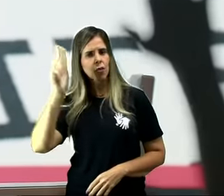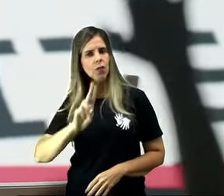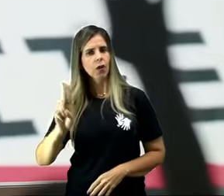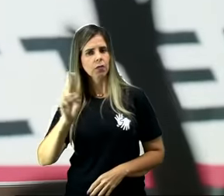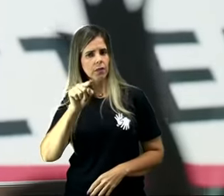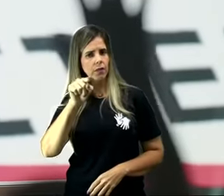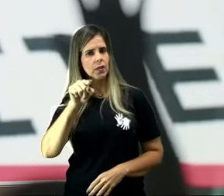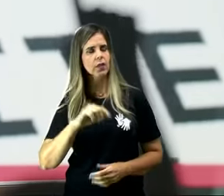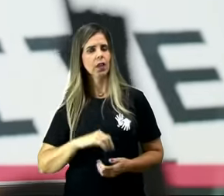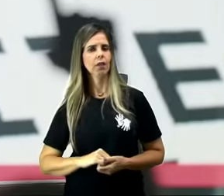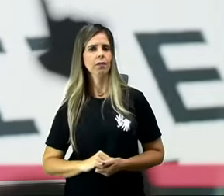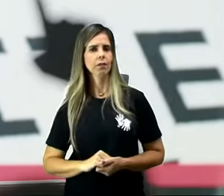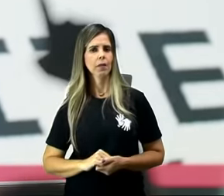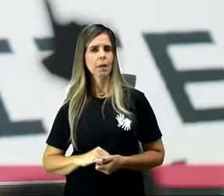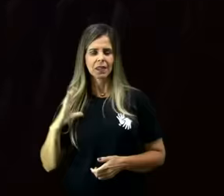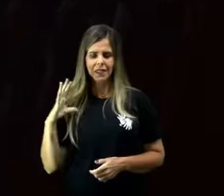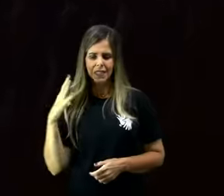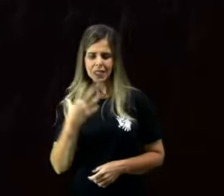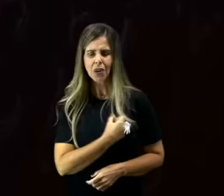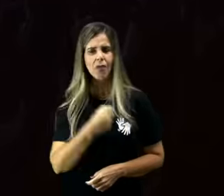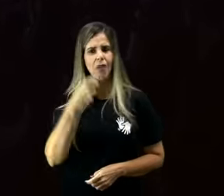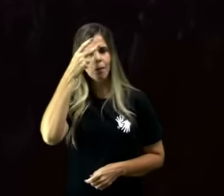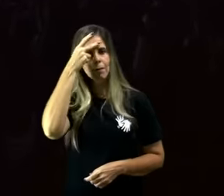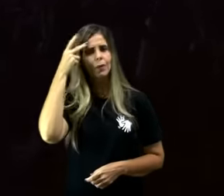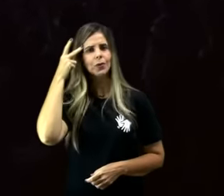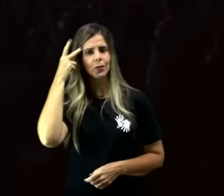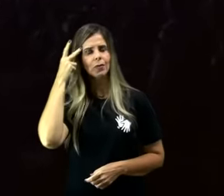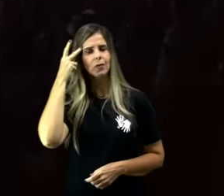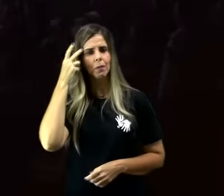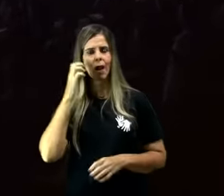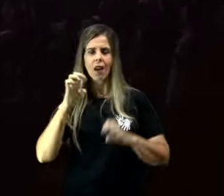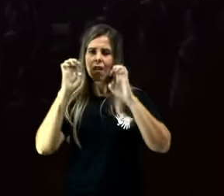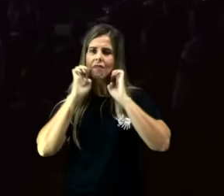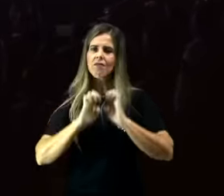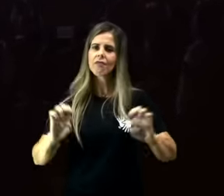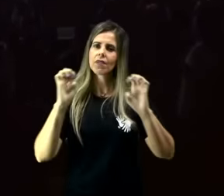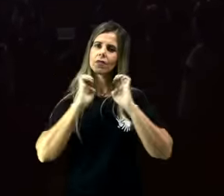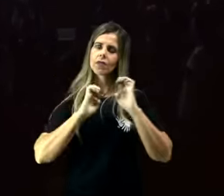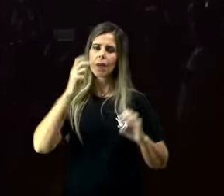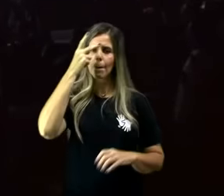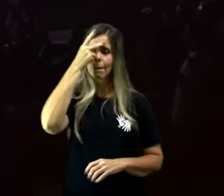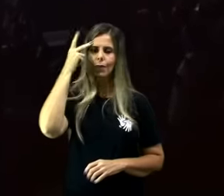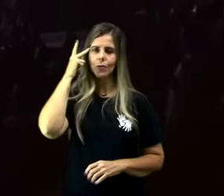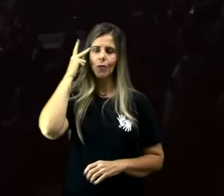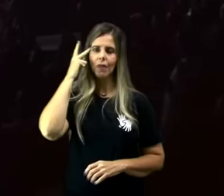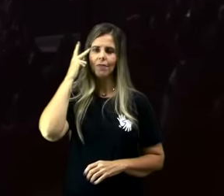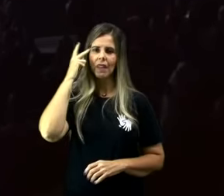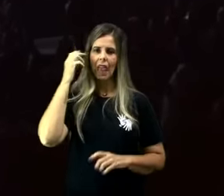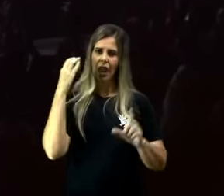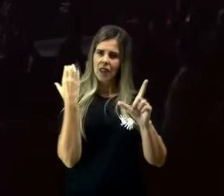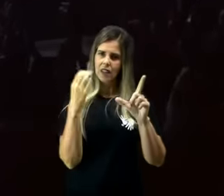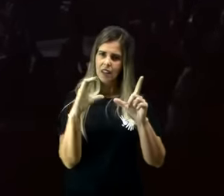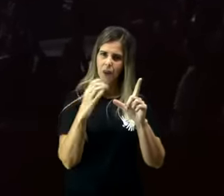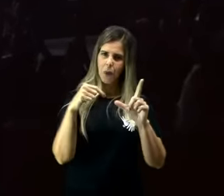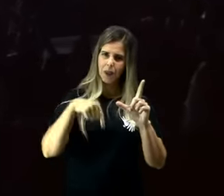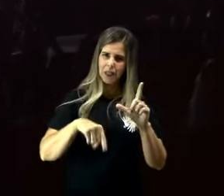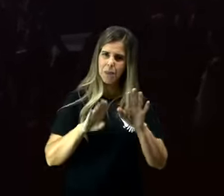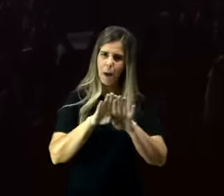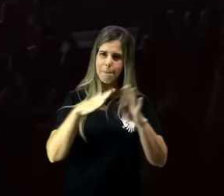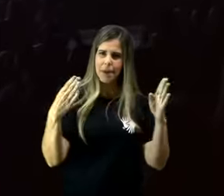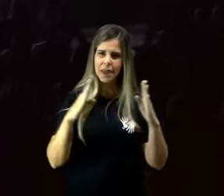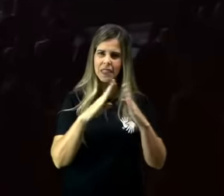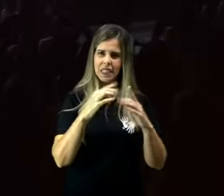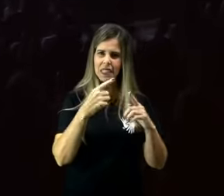retomar e redimir territórios. Ei, a Lagoinha não está aqui para abrir igreja, a Lagoinha está aqui para tomar uma cidade de